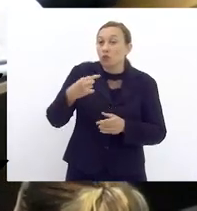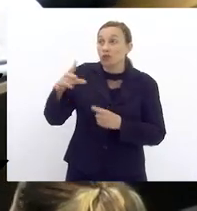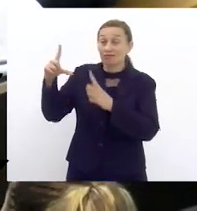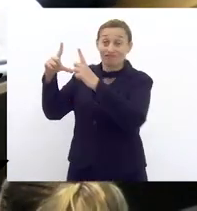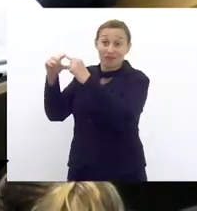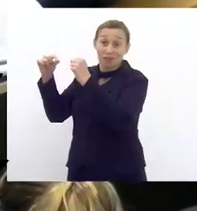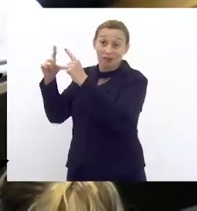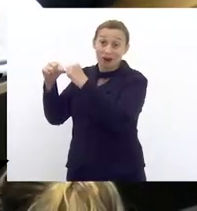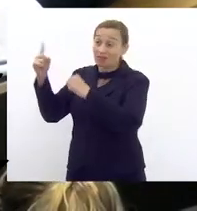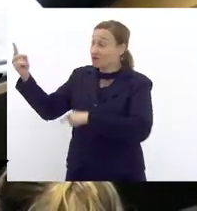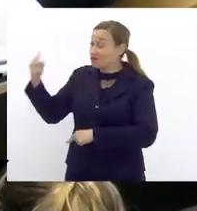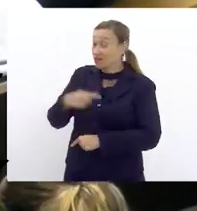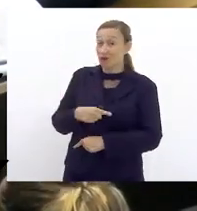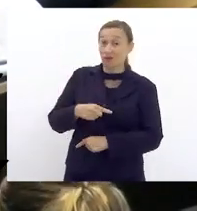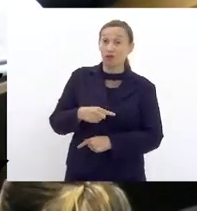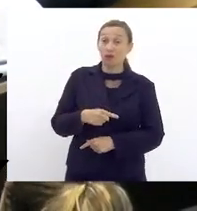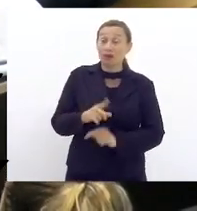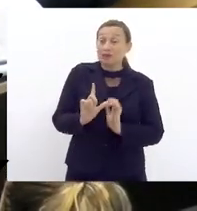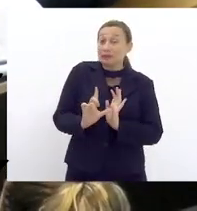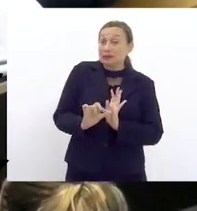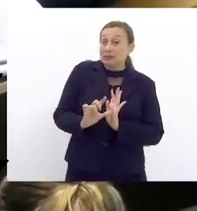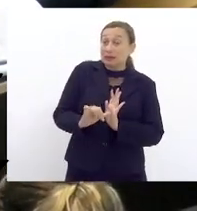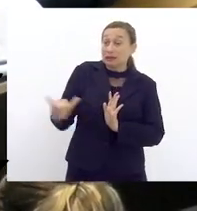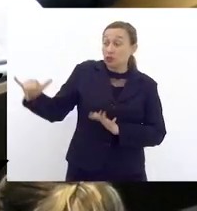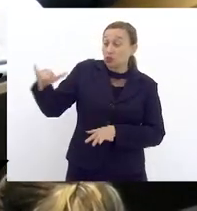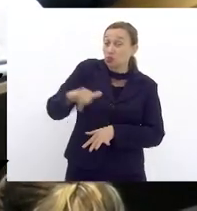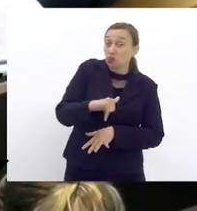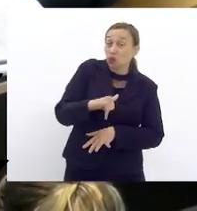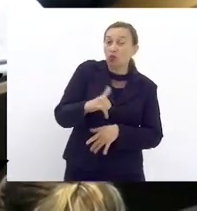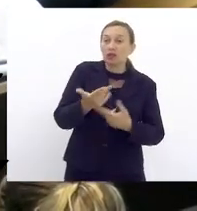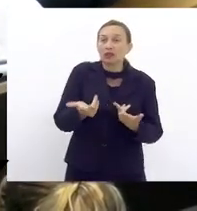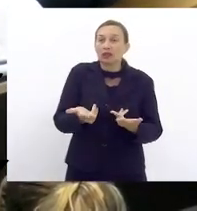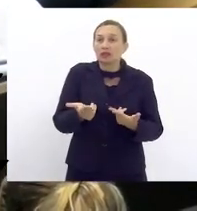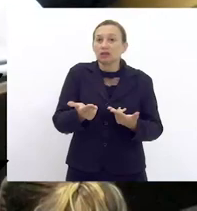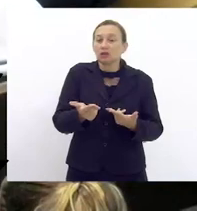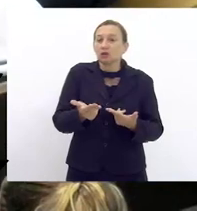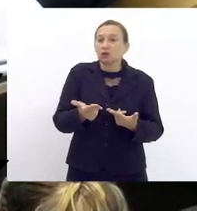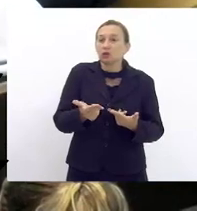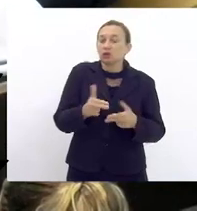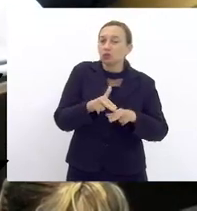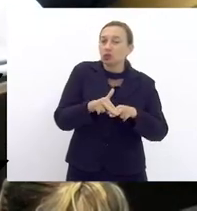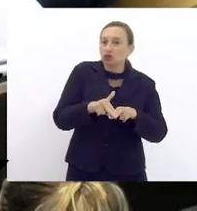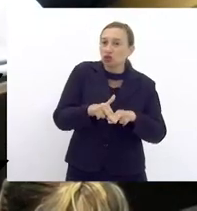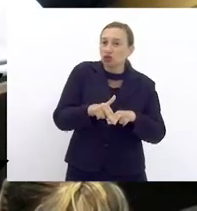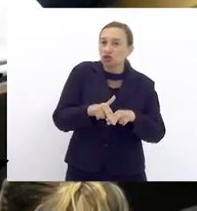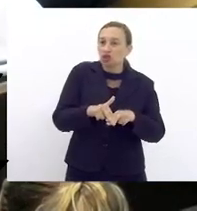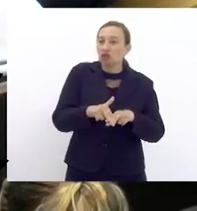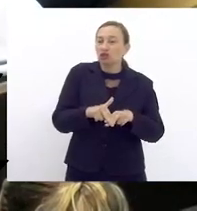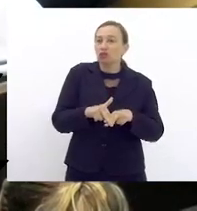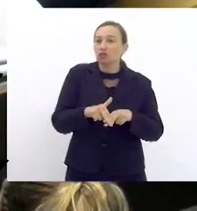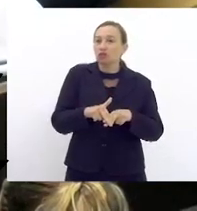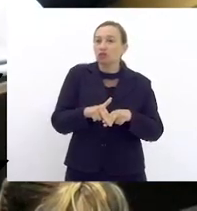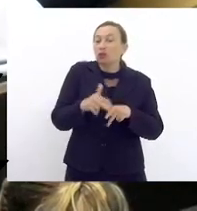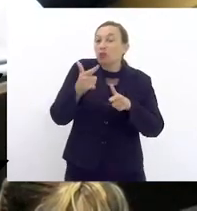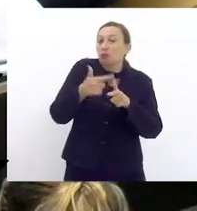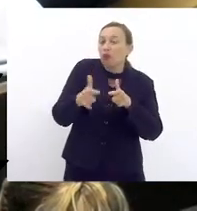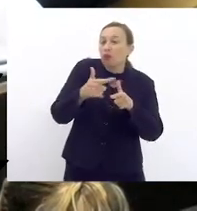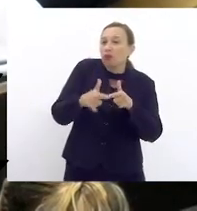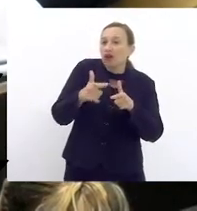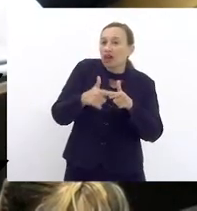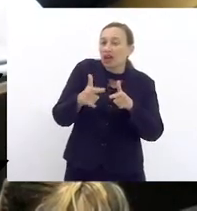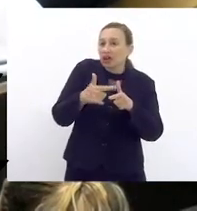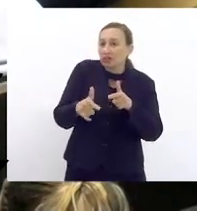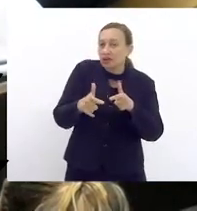e tivemos aí um atraso no voo por conta de uma embarcação que parou na cabeceira da pista